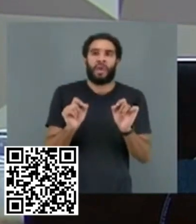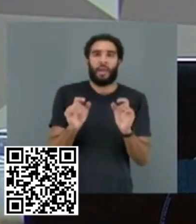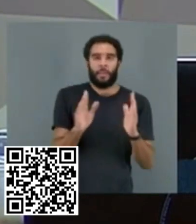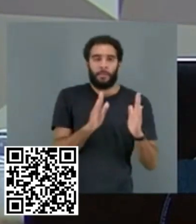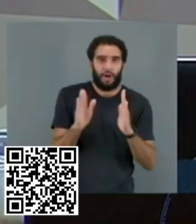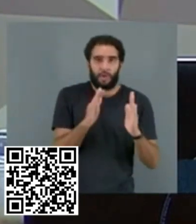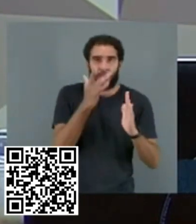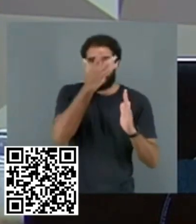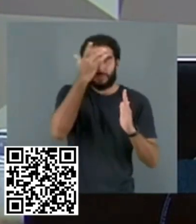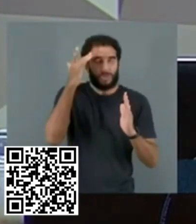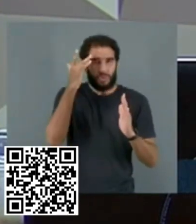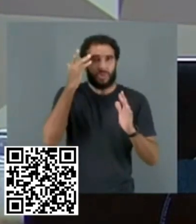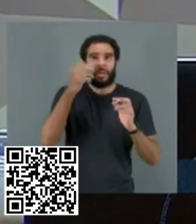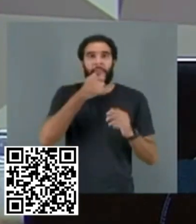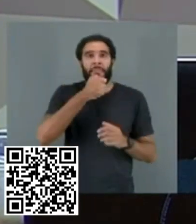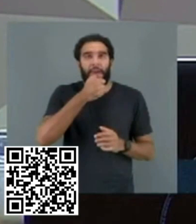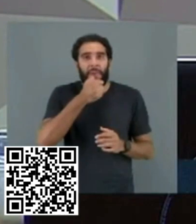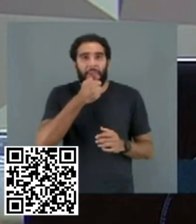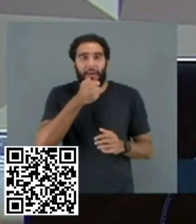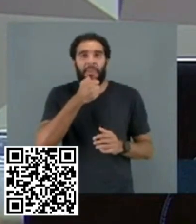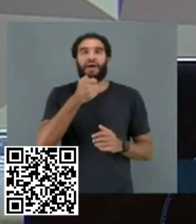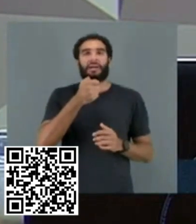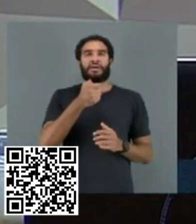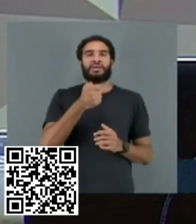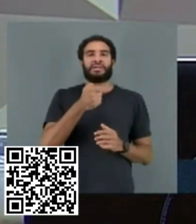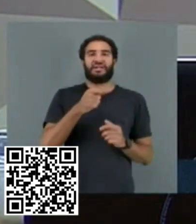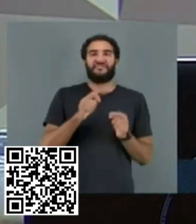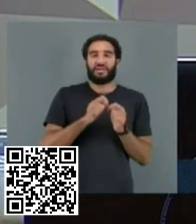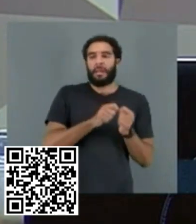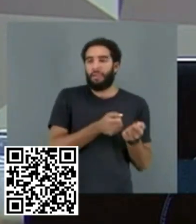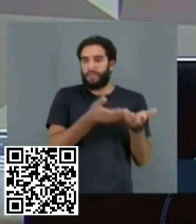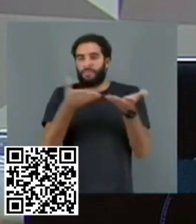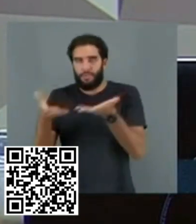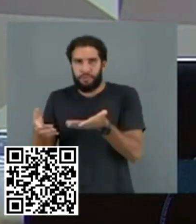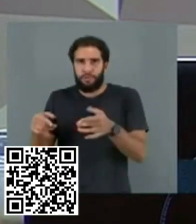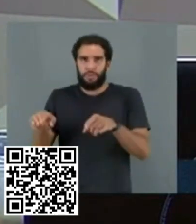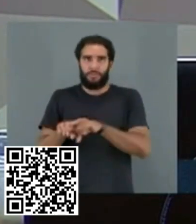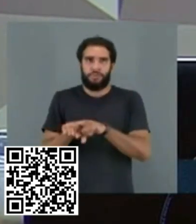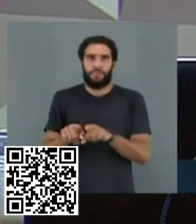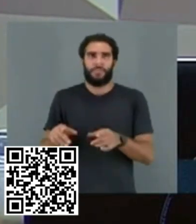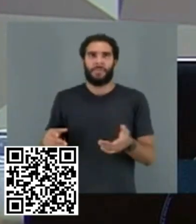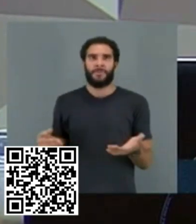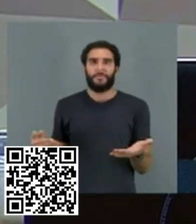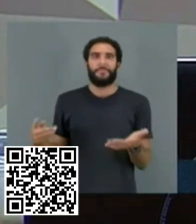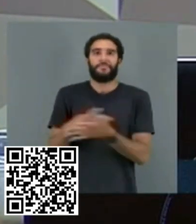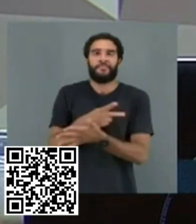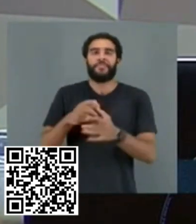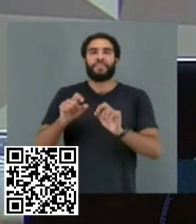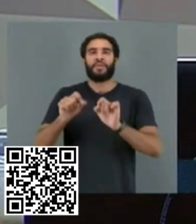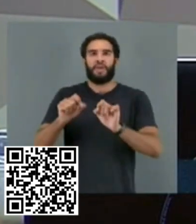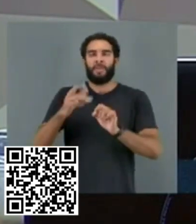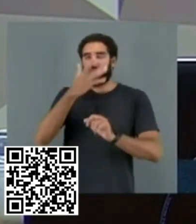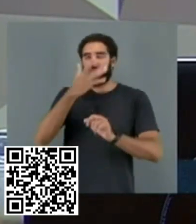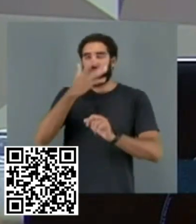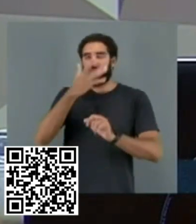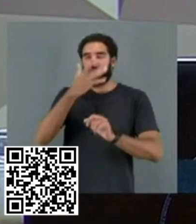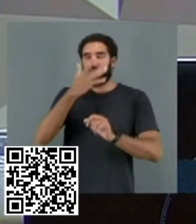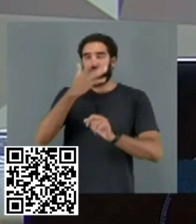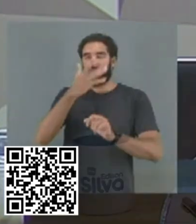da imprensa, dos analistas políticos brasileiros e até mesmo por sua vítima imediata, a sociedade brasileira como um